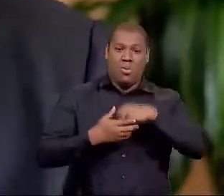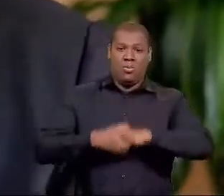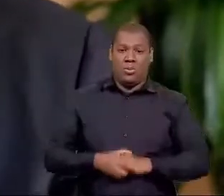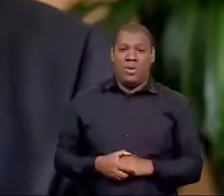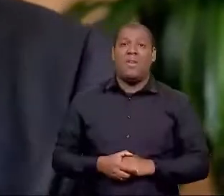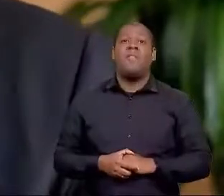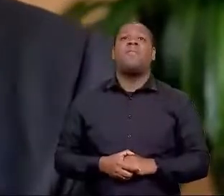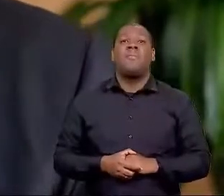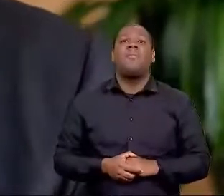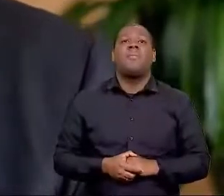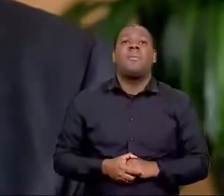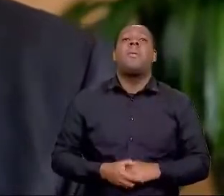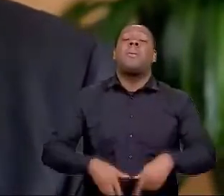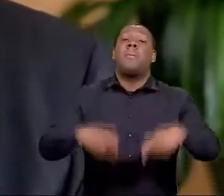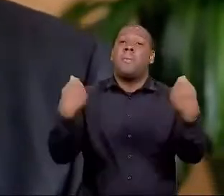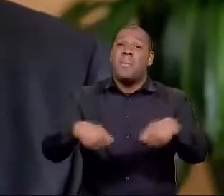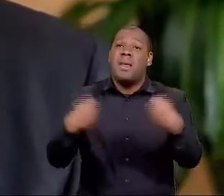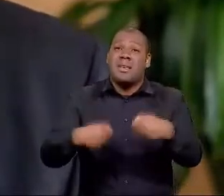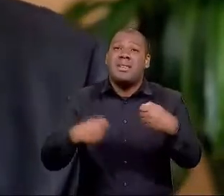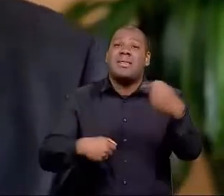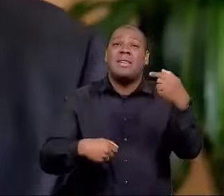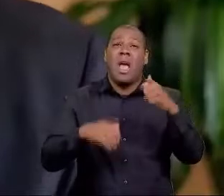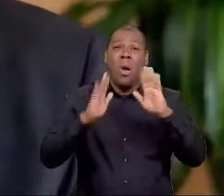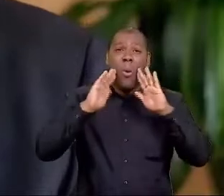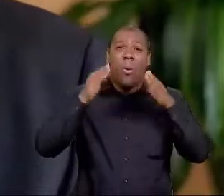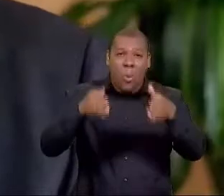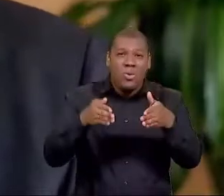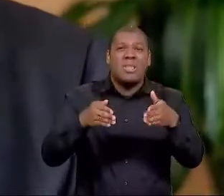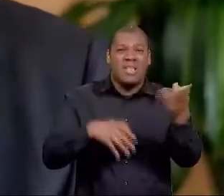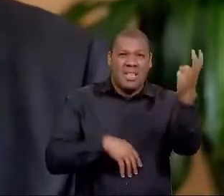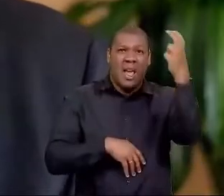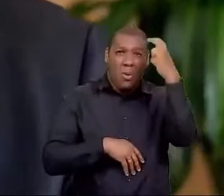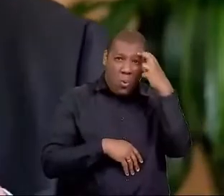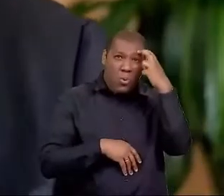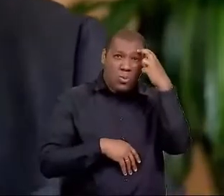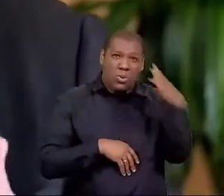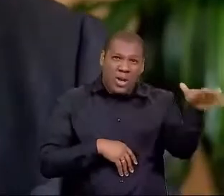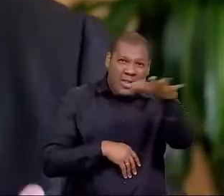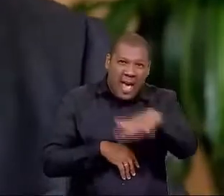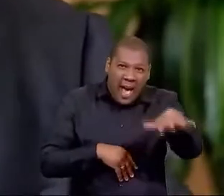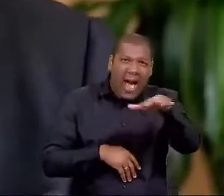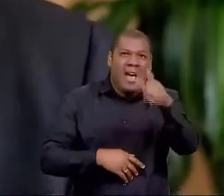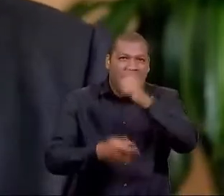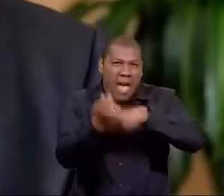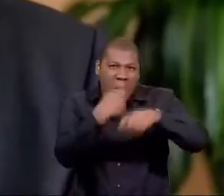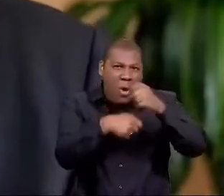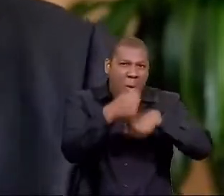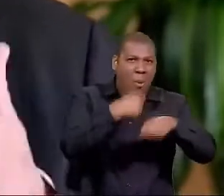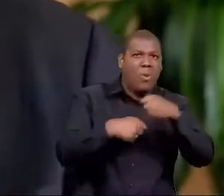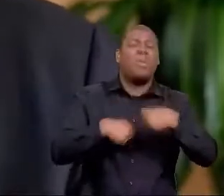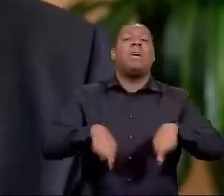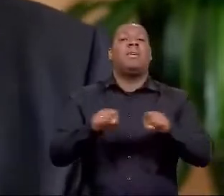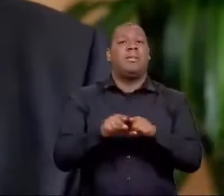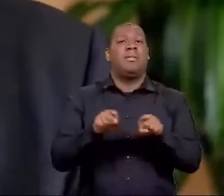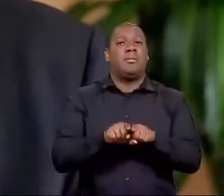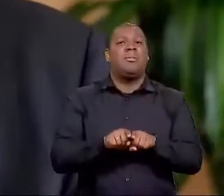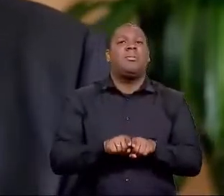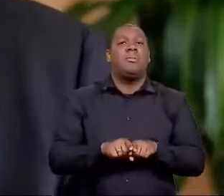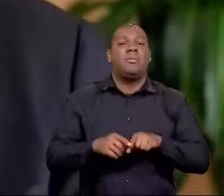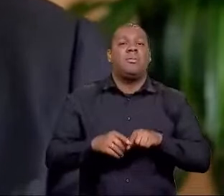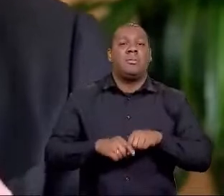cultura também do ponto de vista econômico, também do ponto de vista financeiro. Quantos empregos gera a cultura?